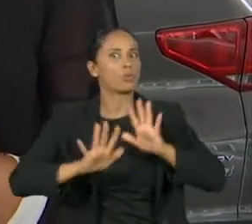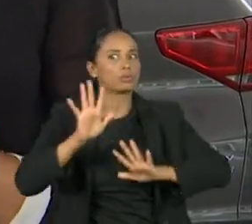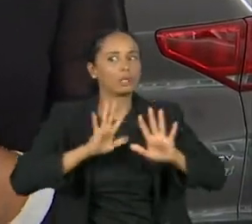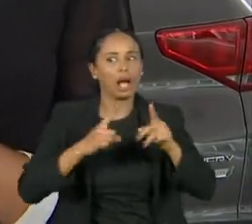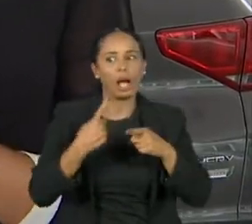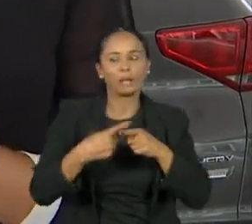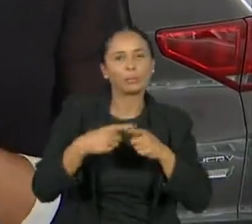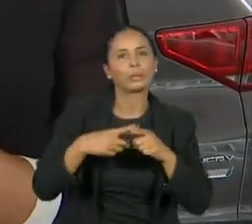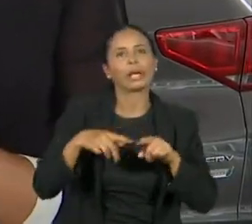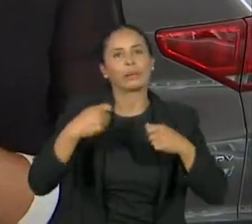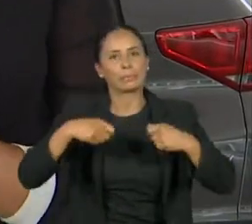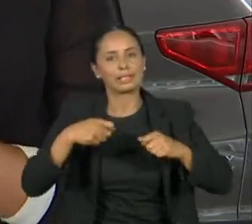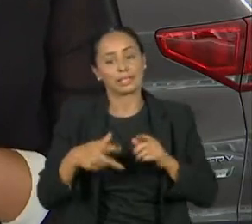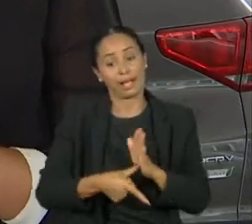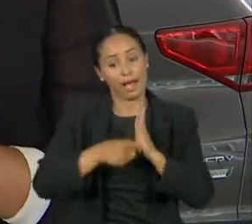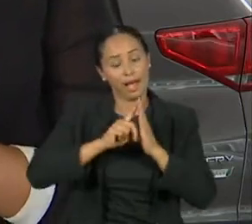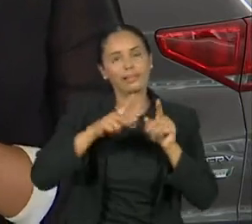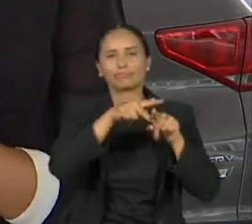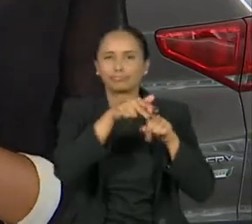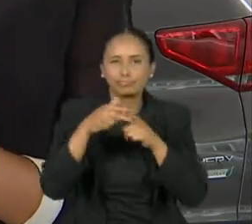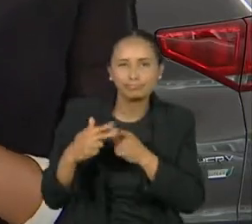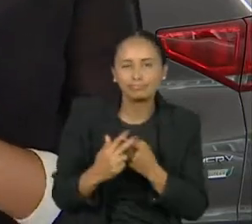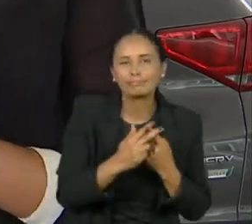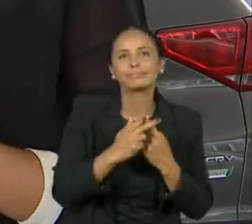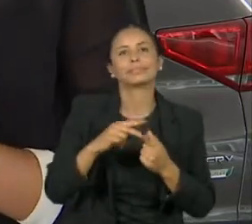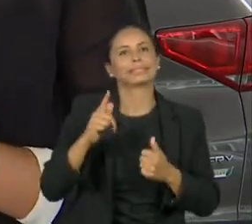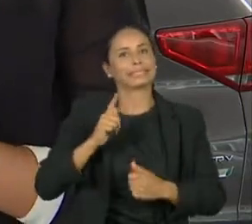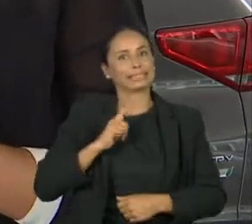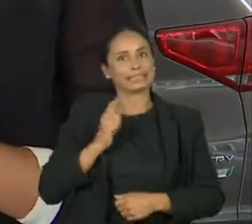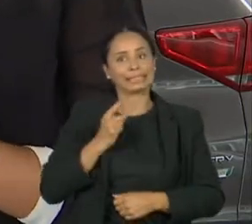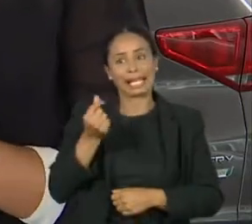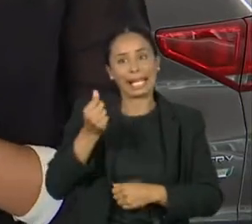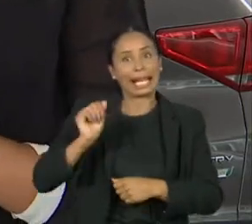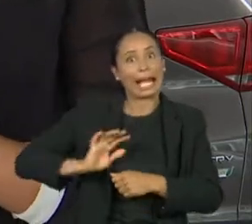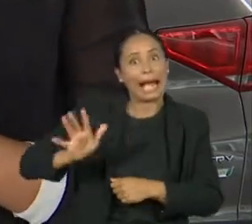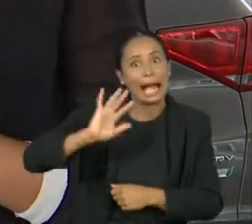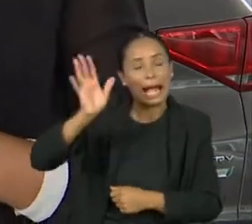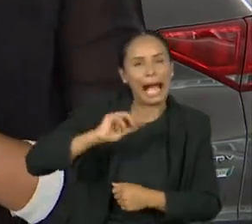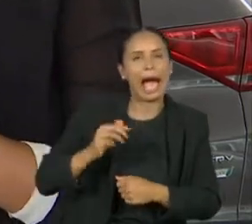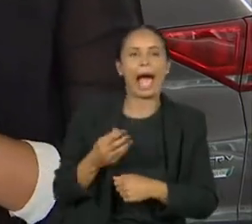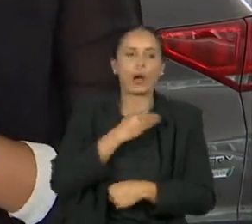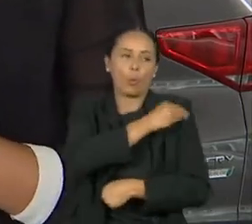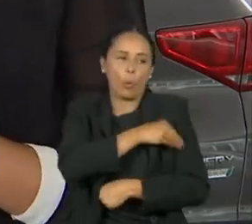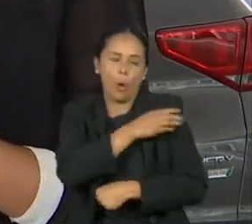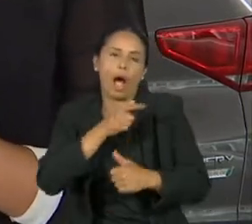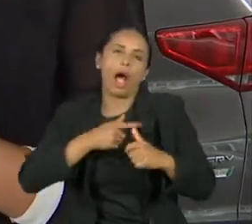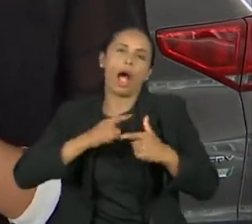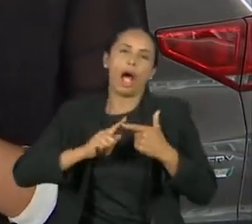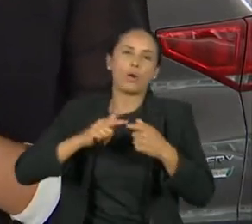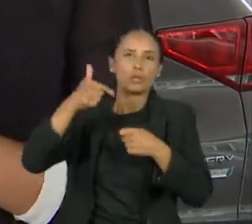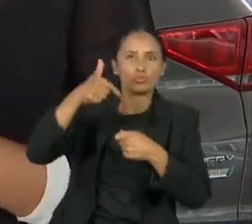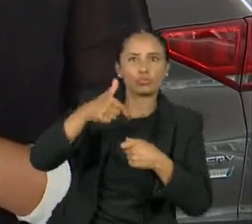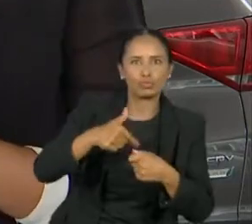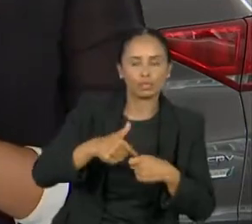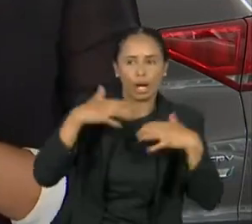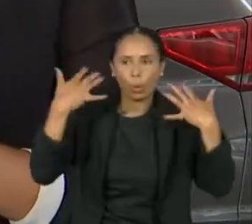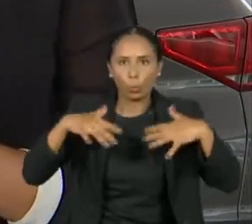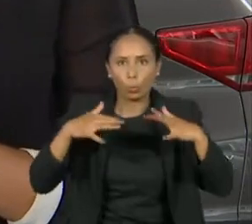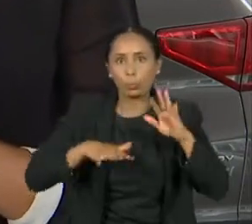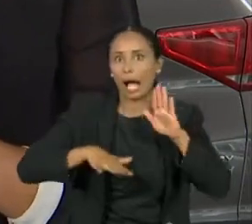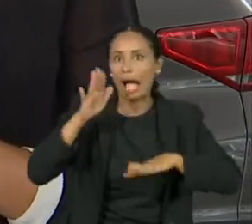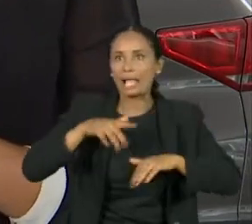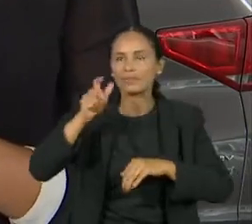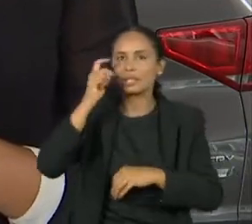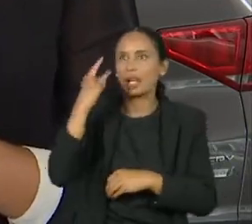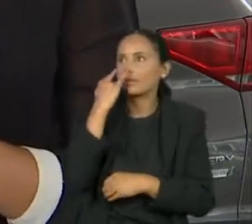férias, especialmente neste momento de alta no valor do álcool e da gasolina, é evitar cair na tentação do preço